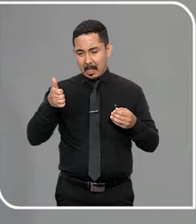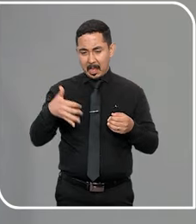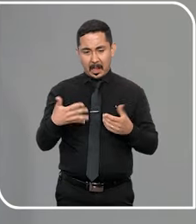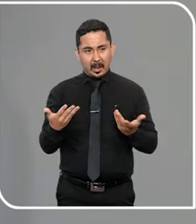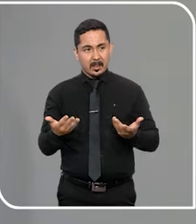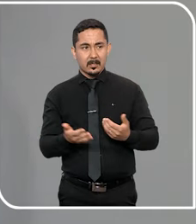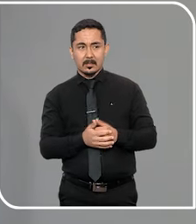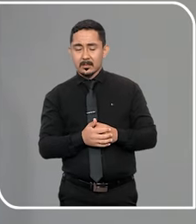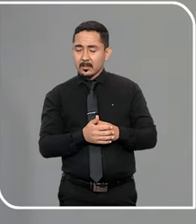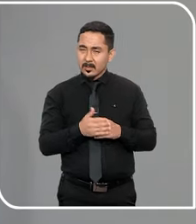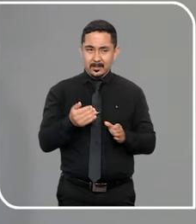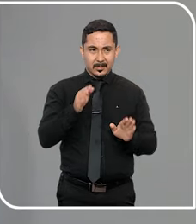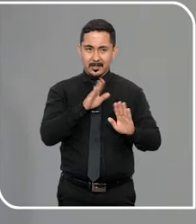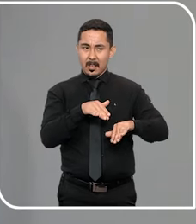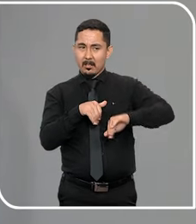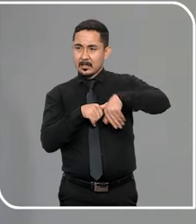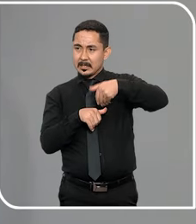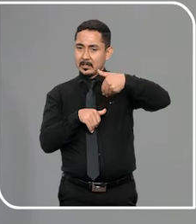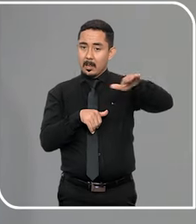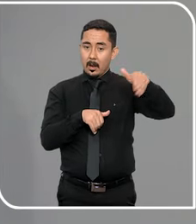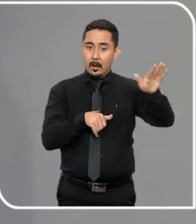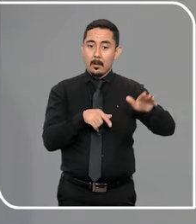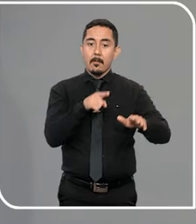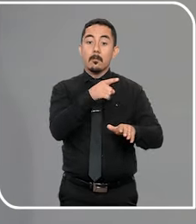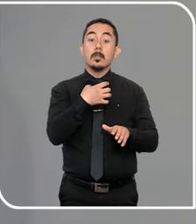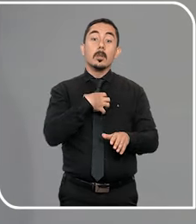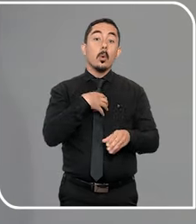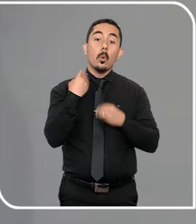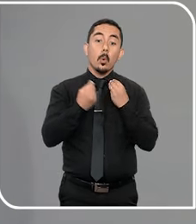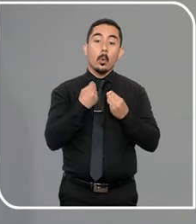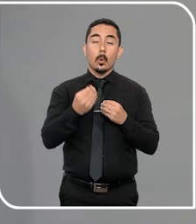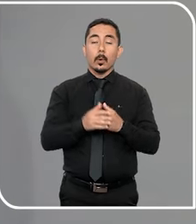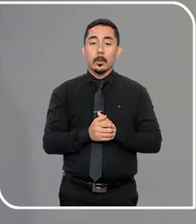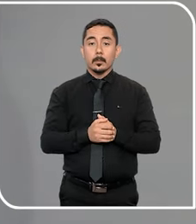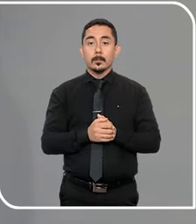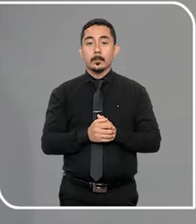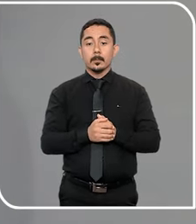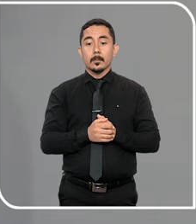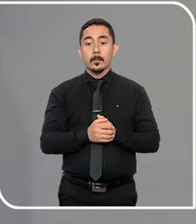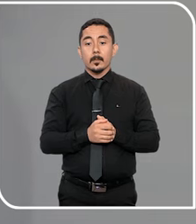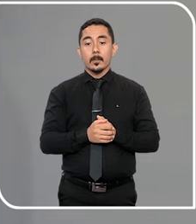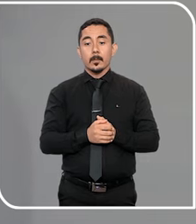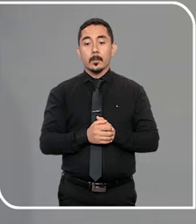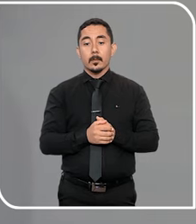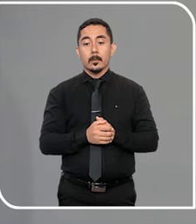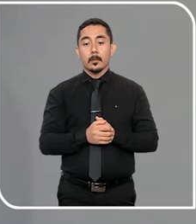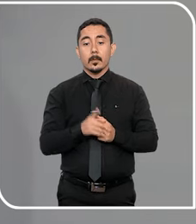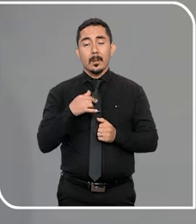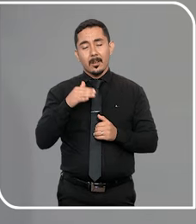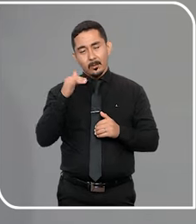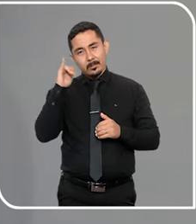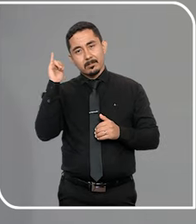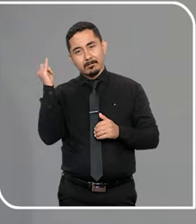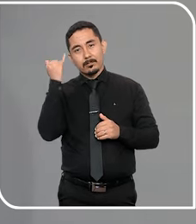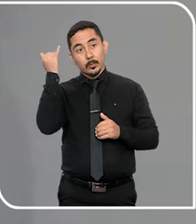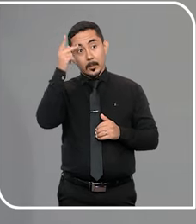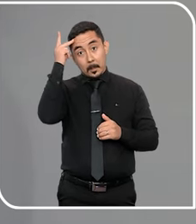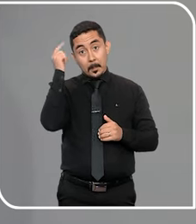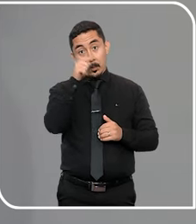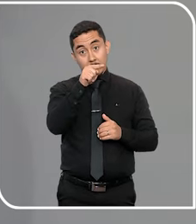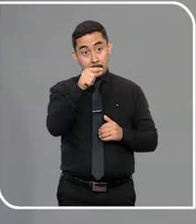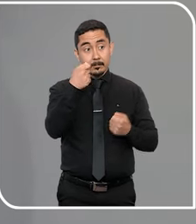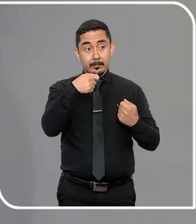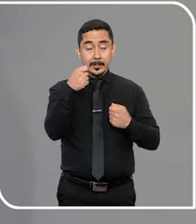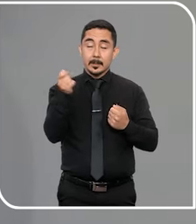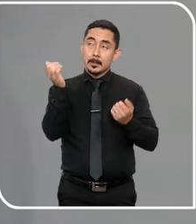estranho que nojo desse seu cabelo sai de perto de mim como você se sentiria né Eu acho muito importante a gente